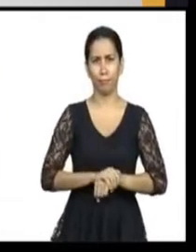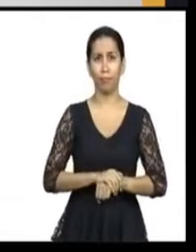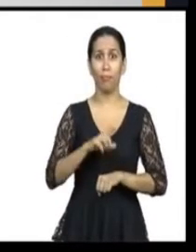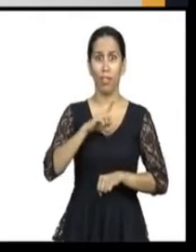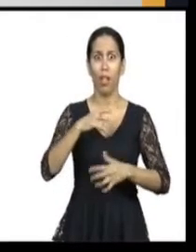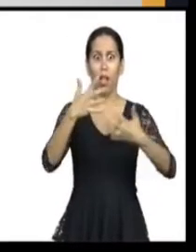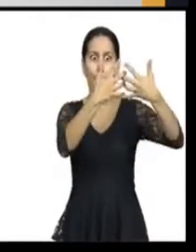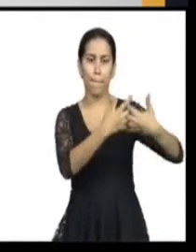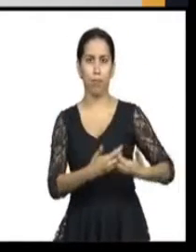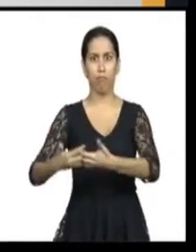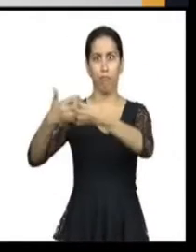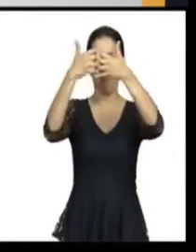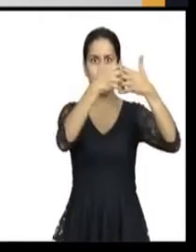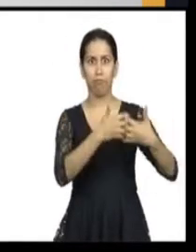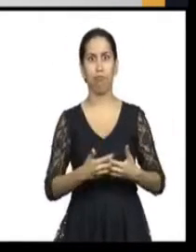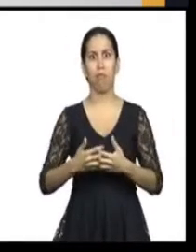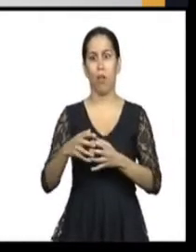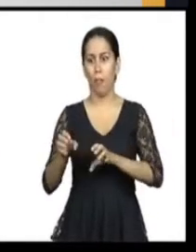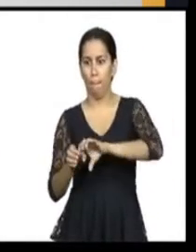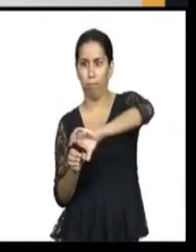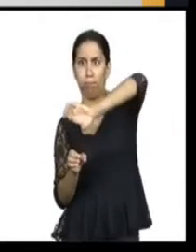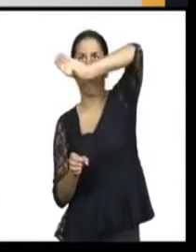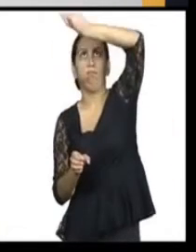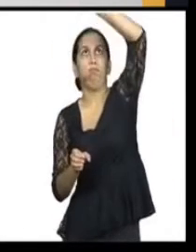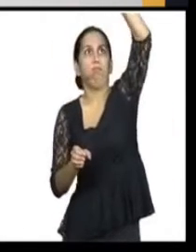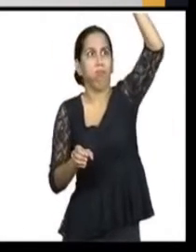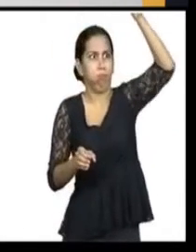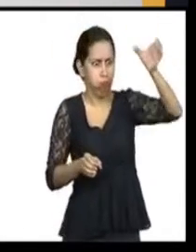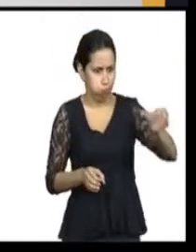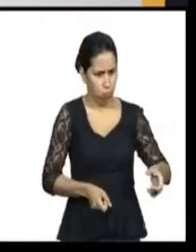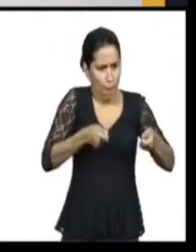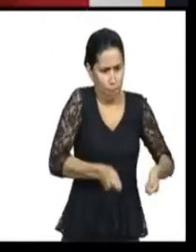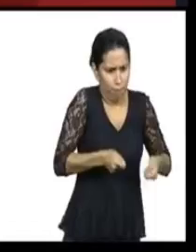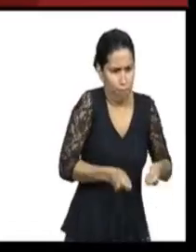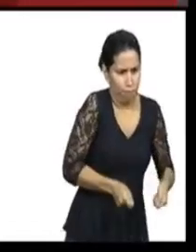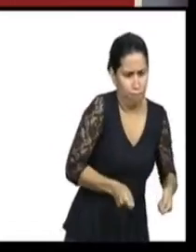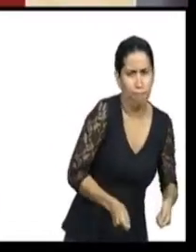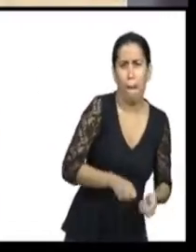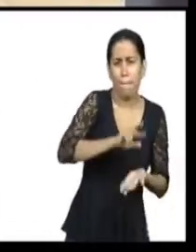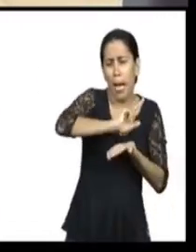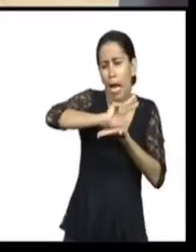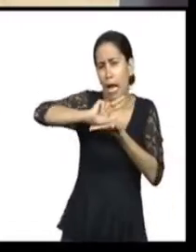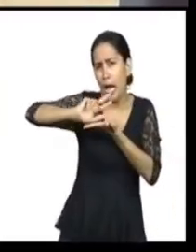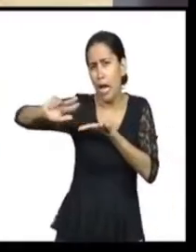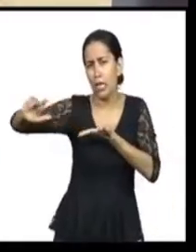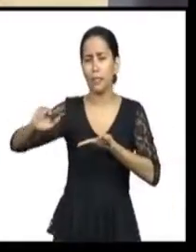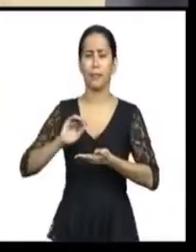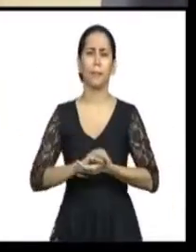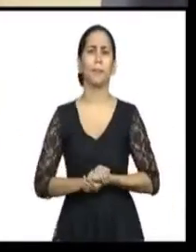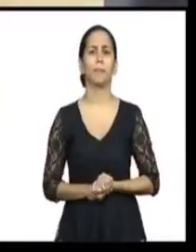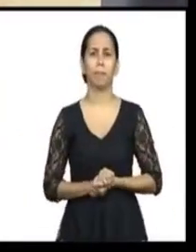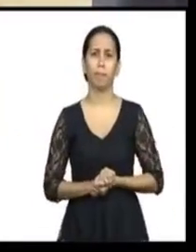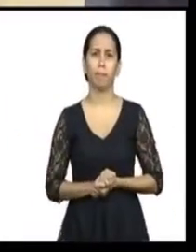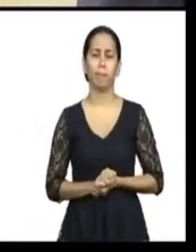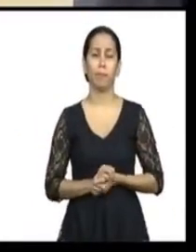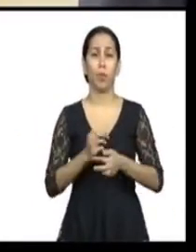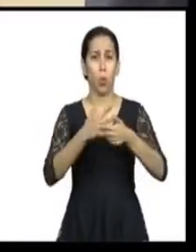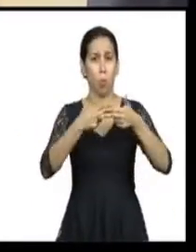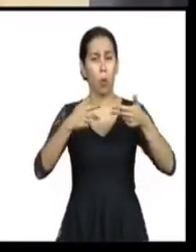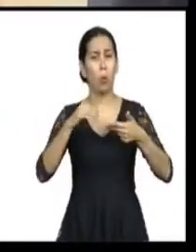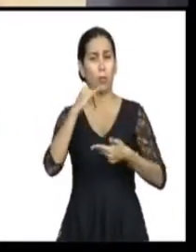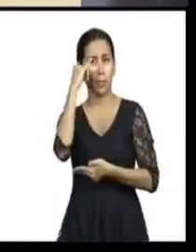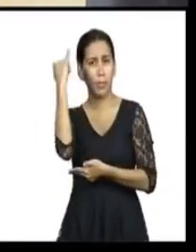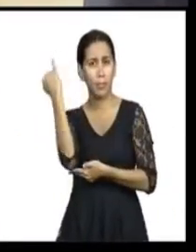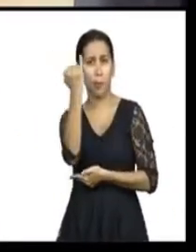caminhões fora de estrada, perfuratrizes, entre outros. Um dos pontos mais importantes no trânsito em